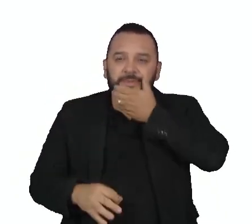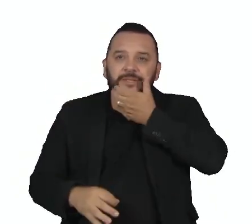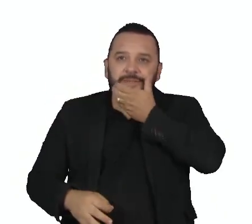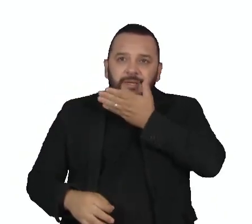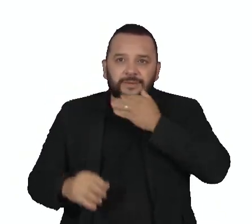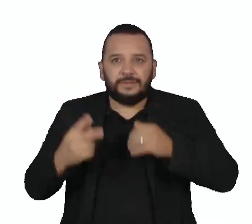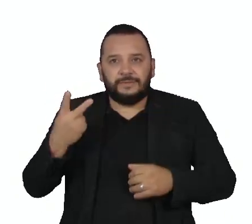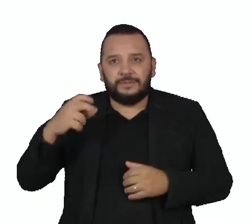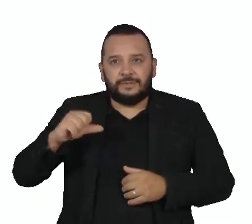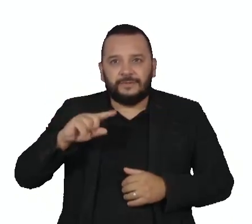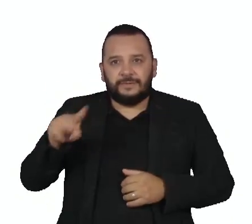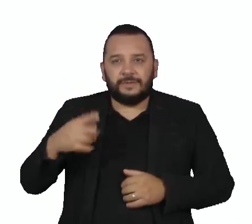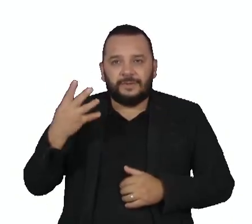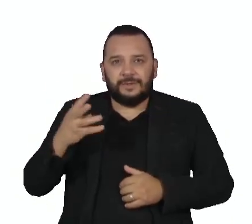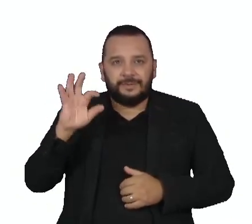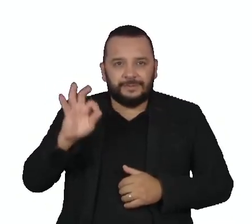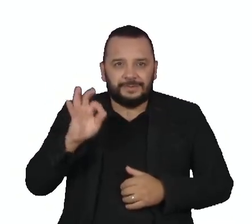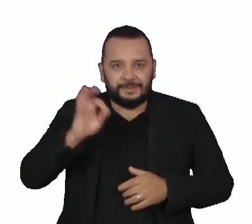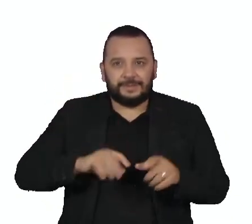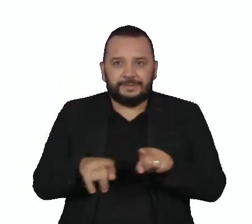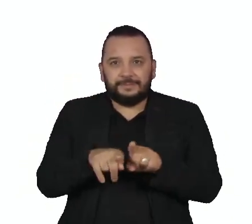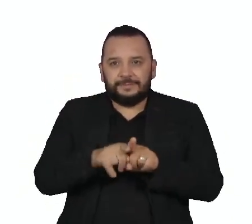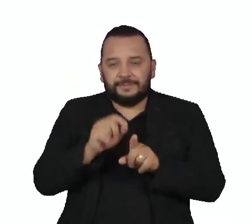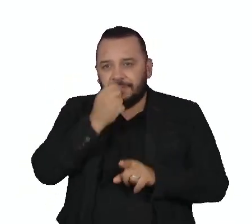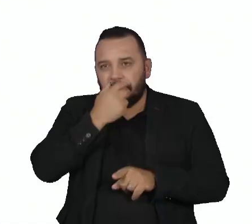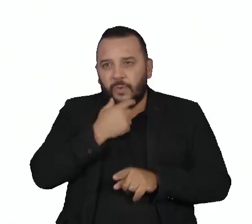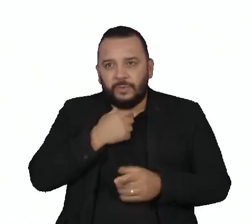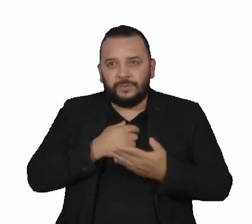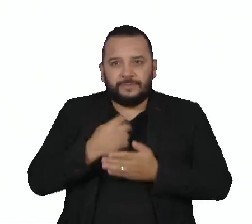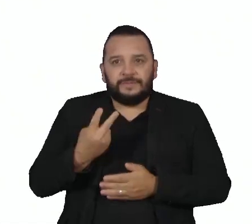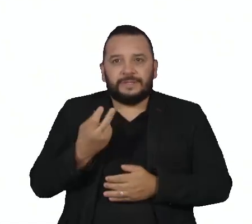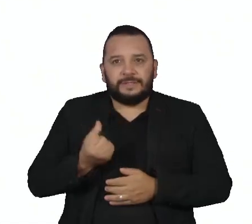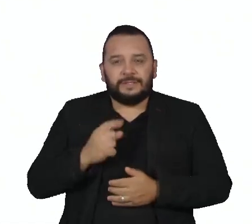PRTB, tem 29,4% e Guilherme Boulos, do PSOL,